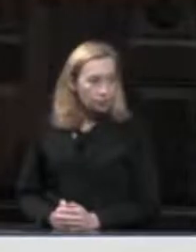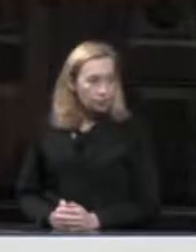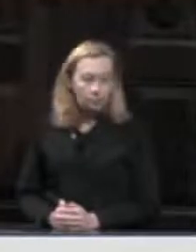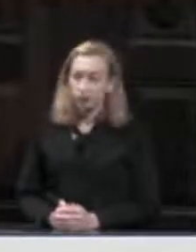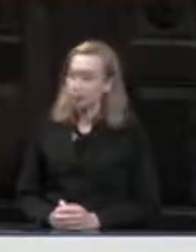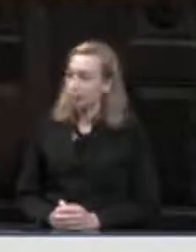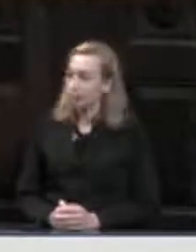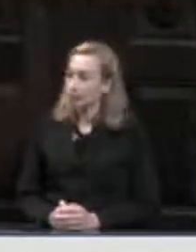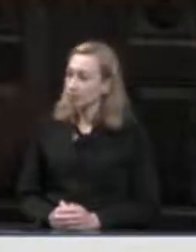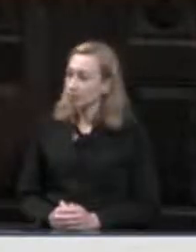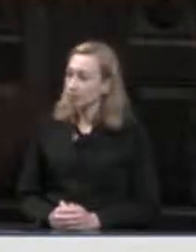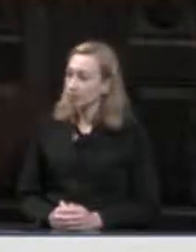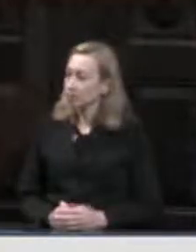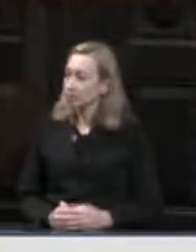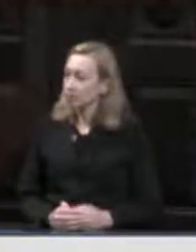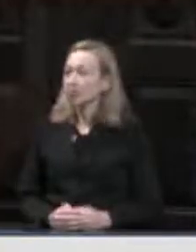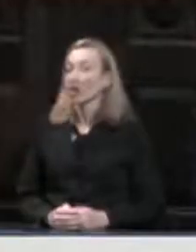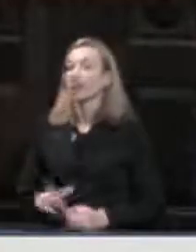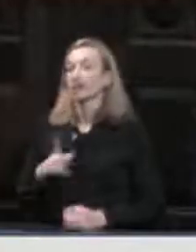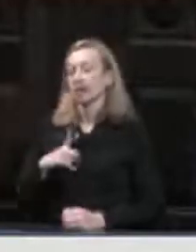garantir que